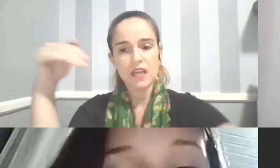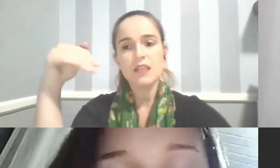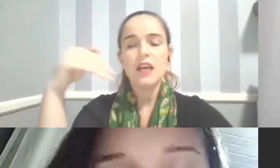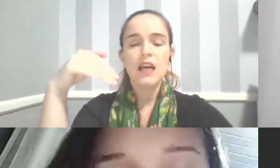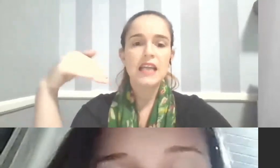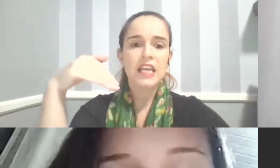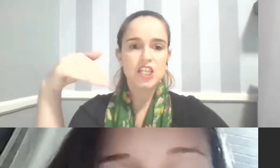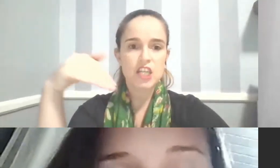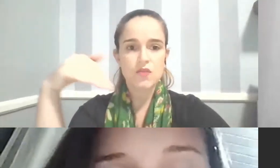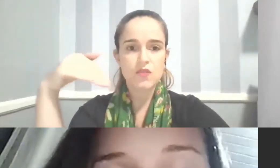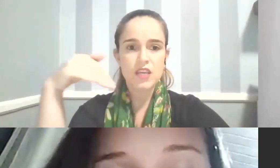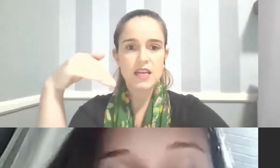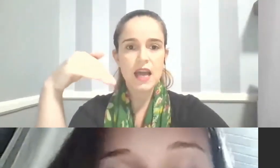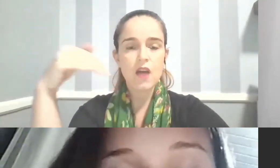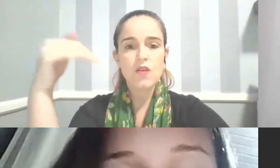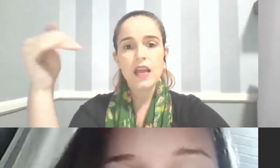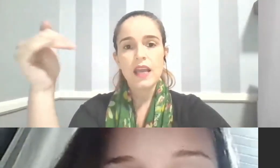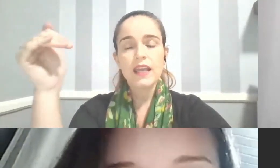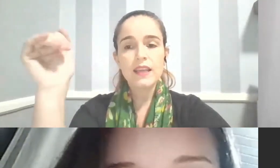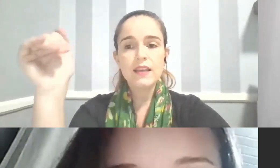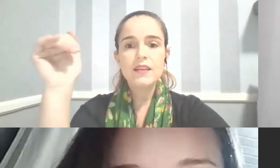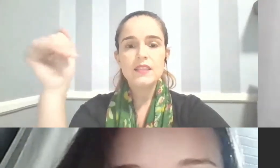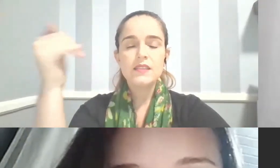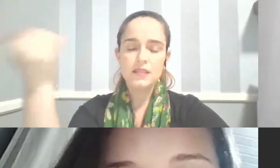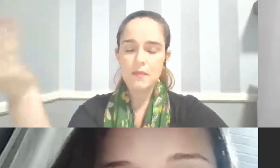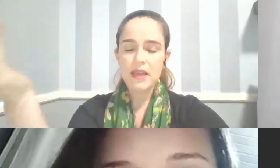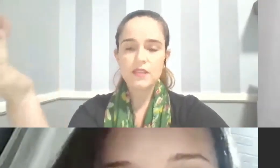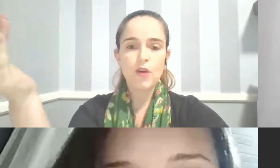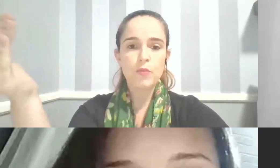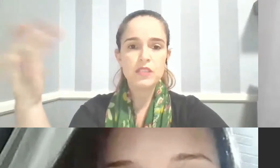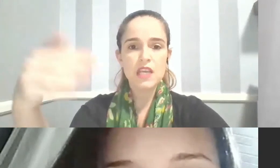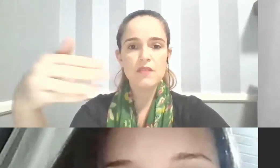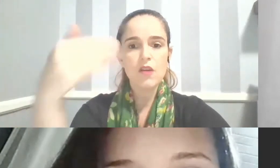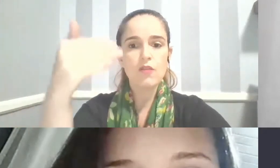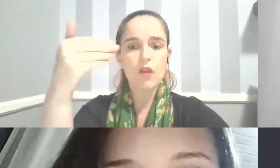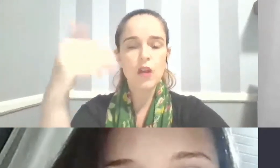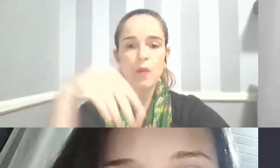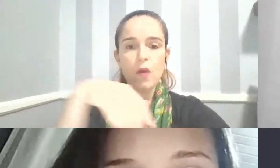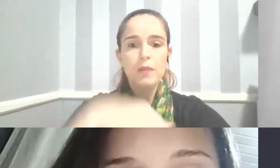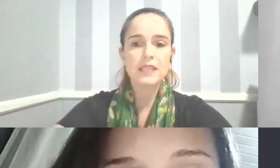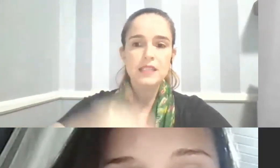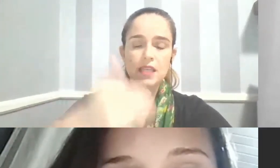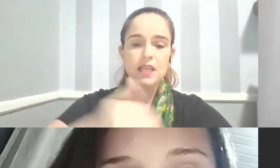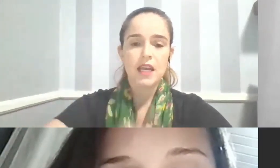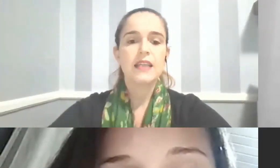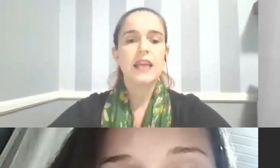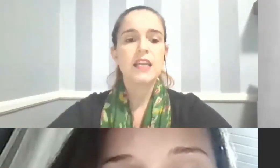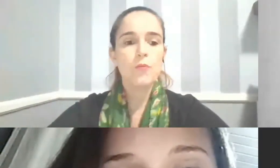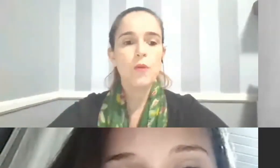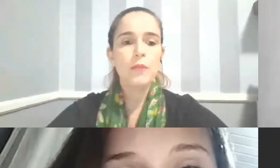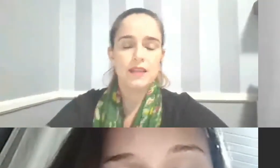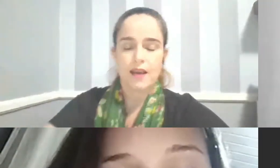da virilha, na região inguinal e, se for possível, eu vou colocar uma compressinha